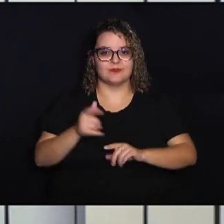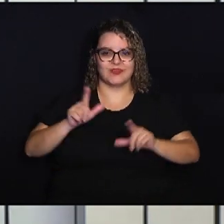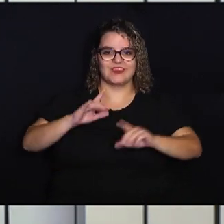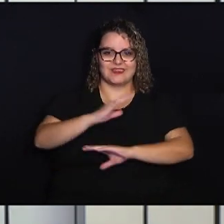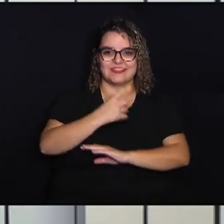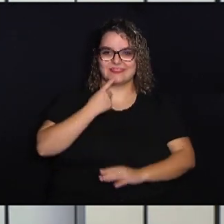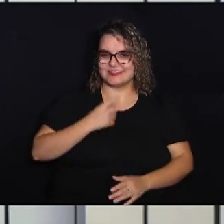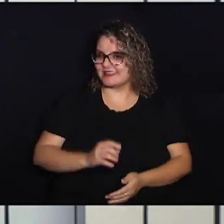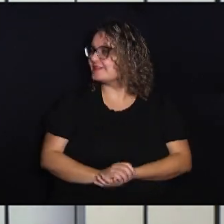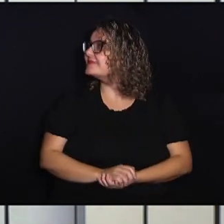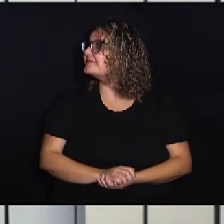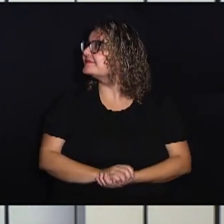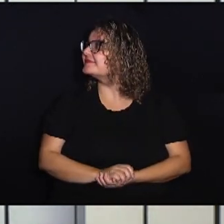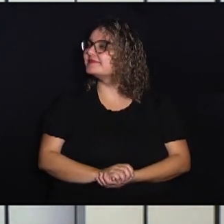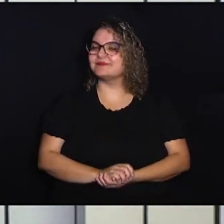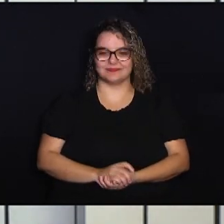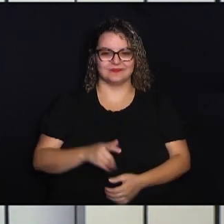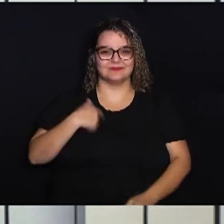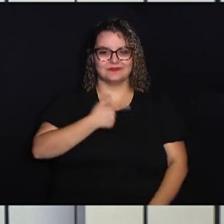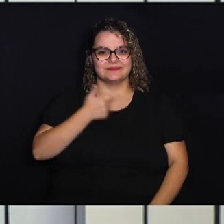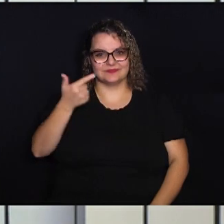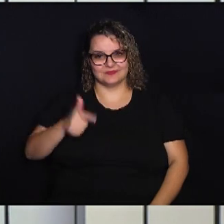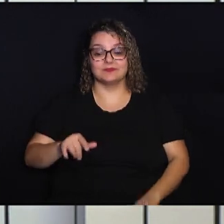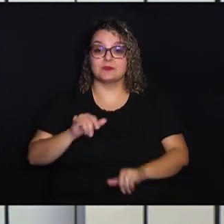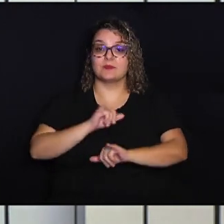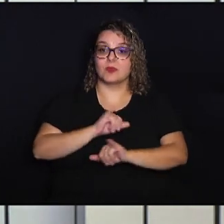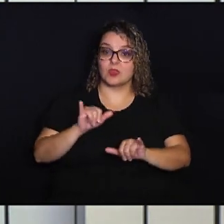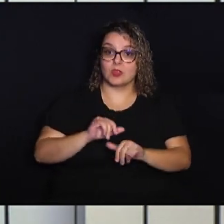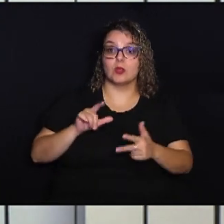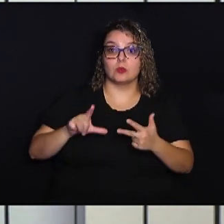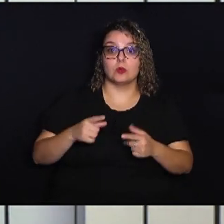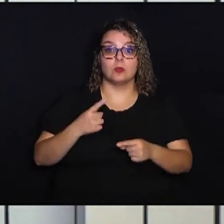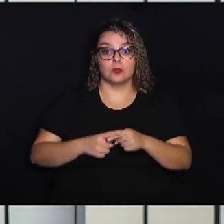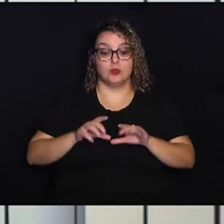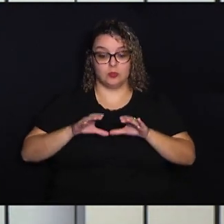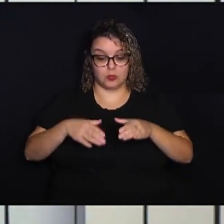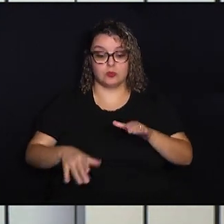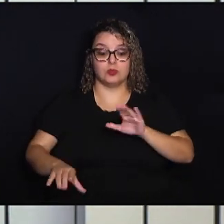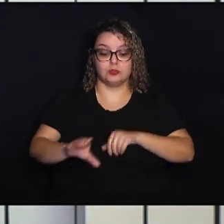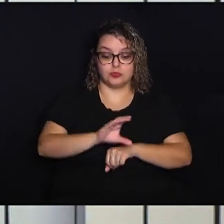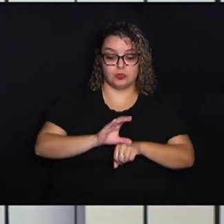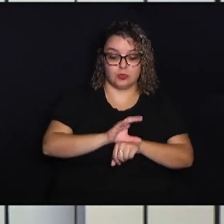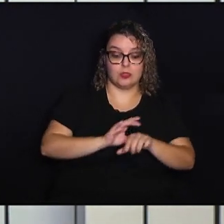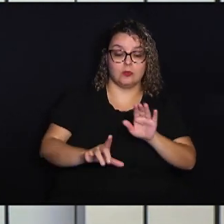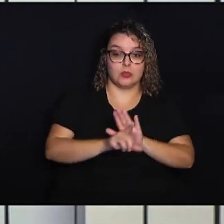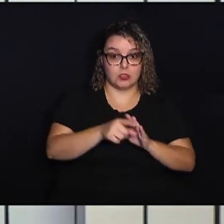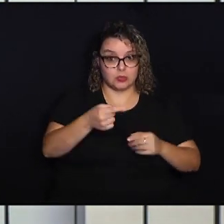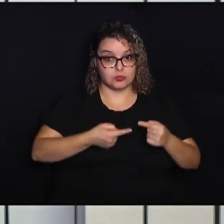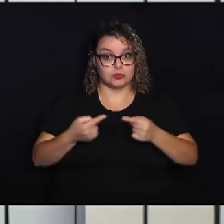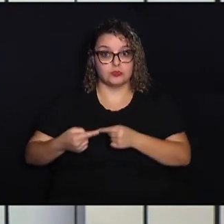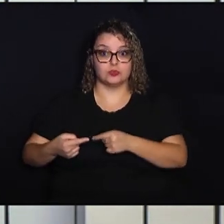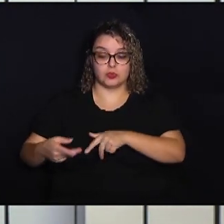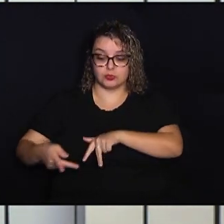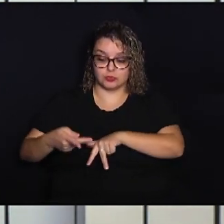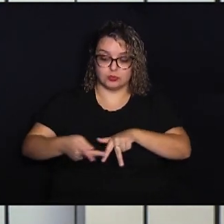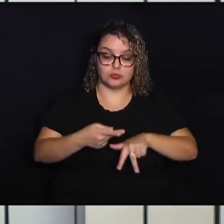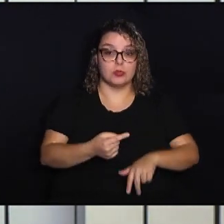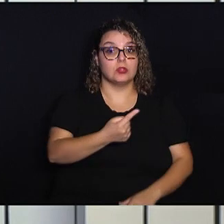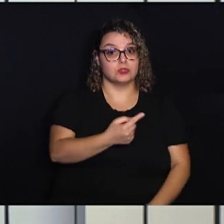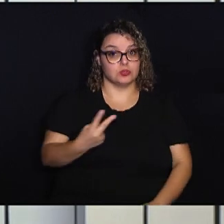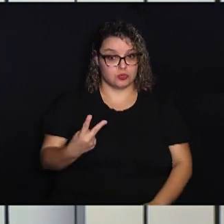material didático, o Livro do Estudante, que conta com 10 lições que abordam fatos sobre as drogas, noções de